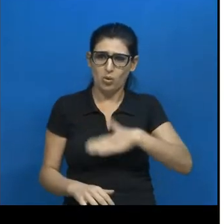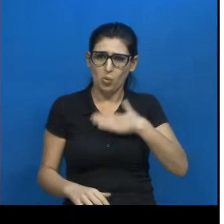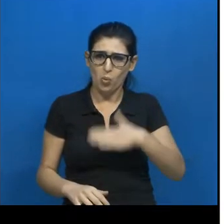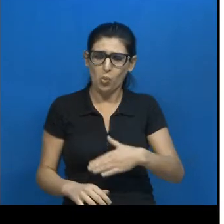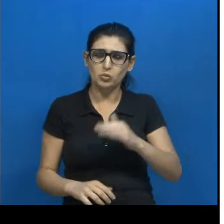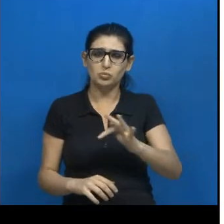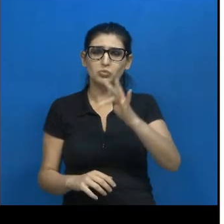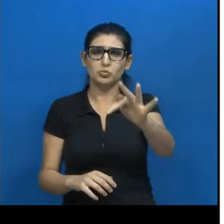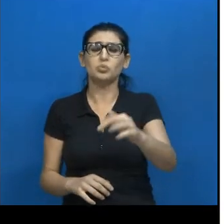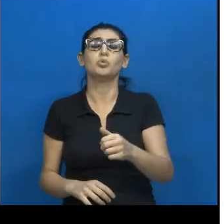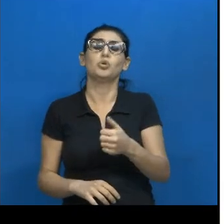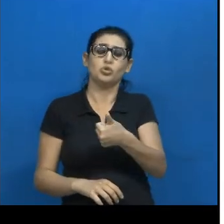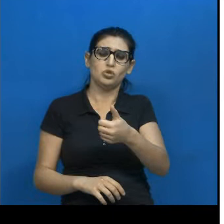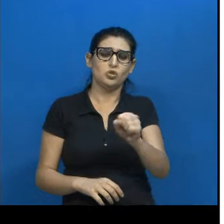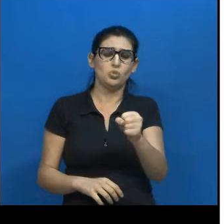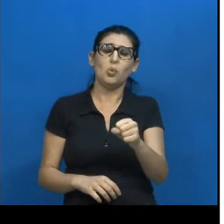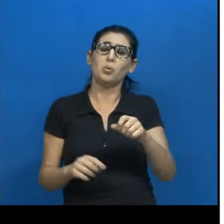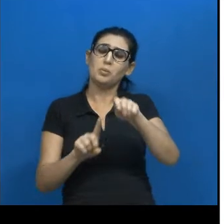apresentação.